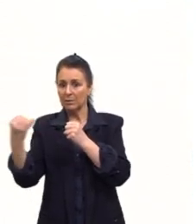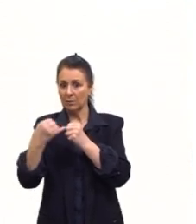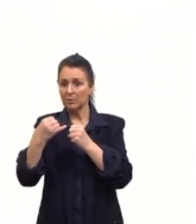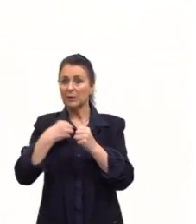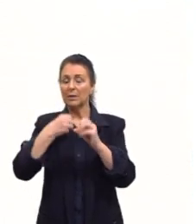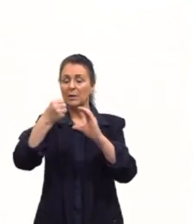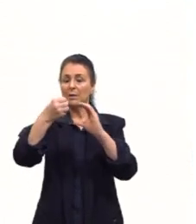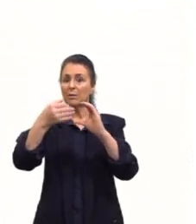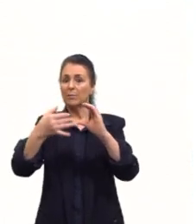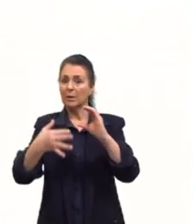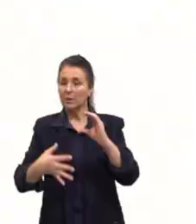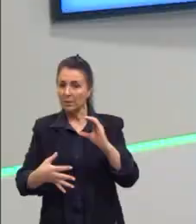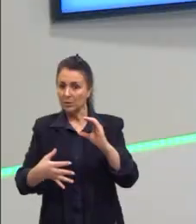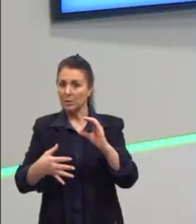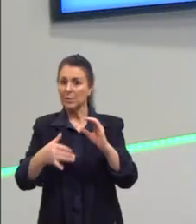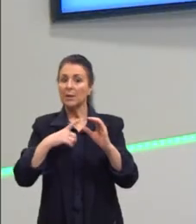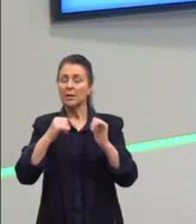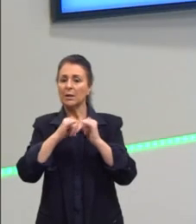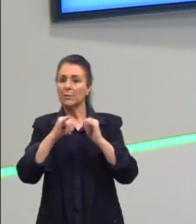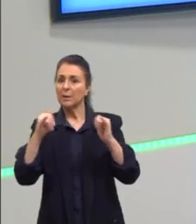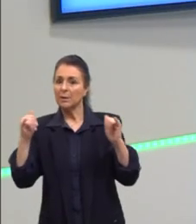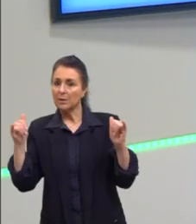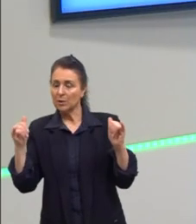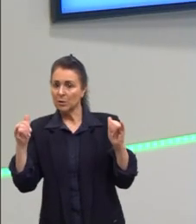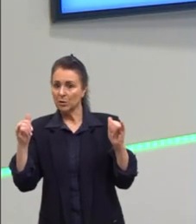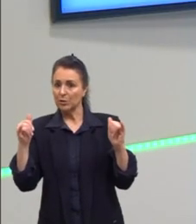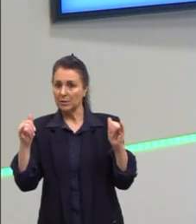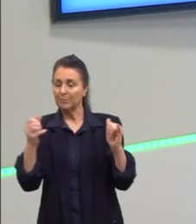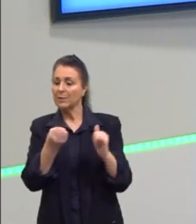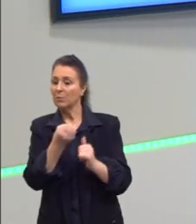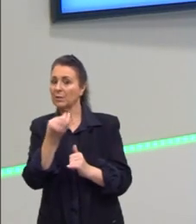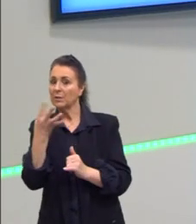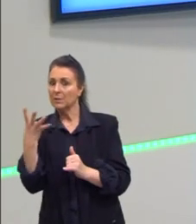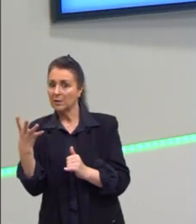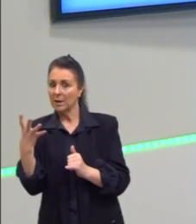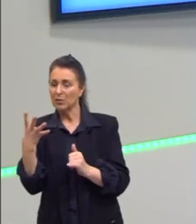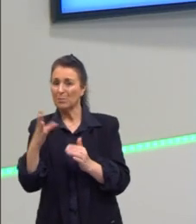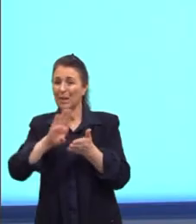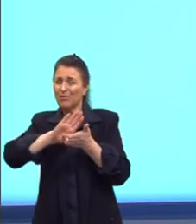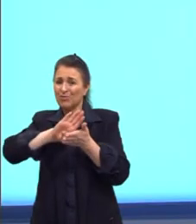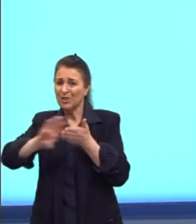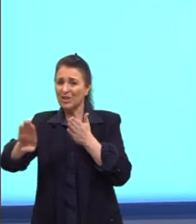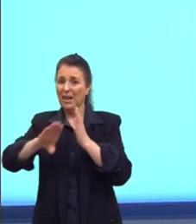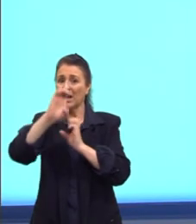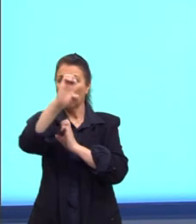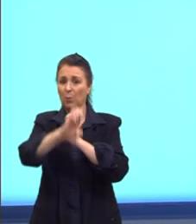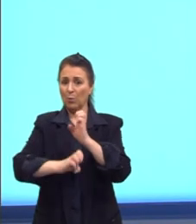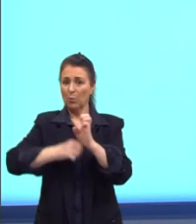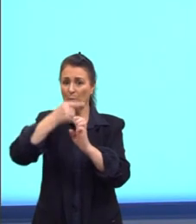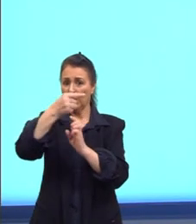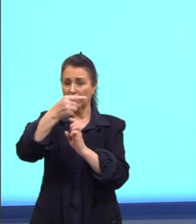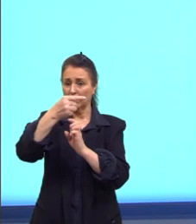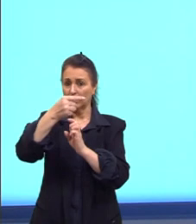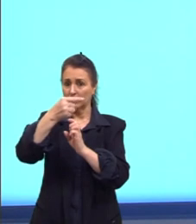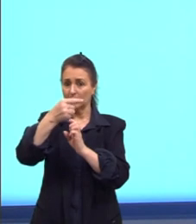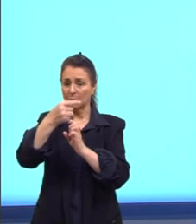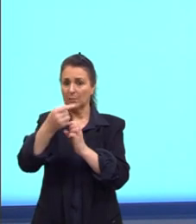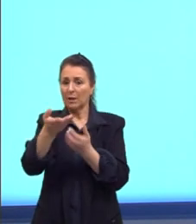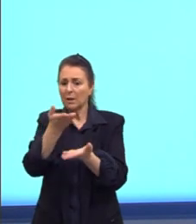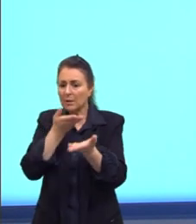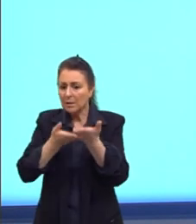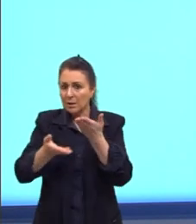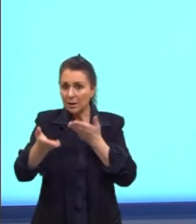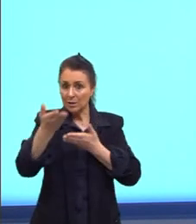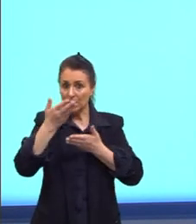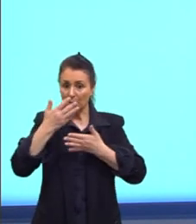caracterizados por terem energia suficiente para arrancar elétrons de um átomo ao interagirem com os